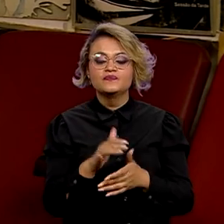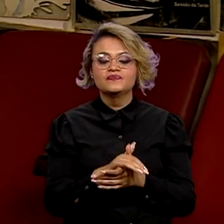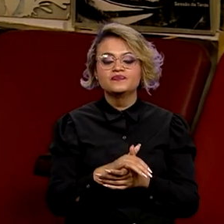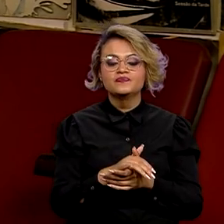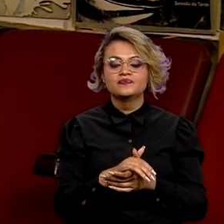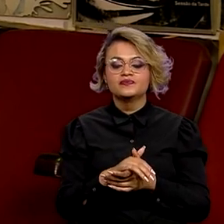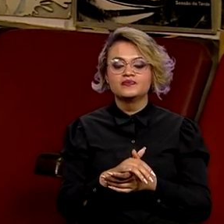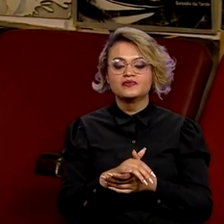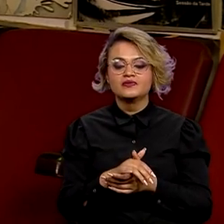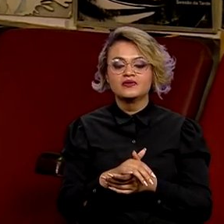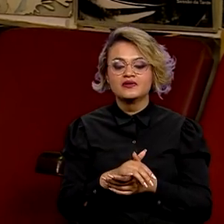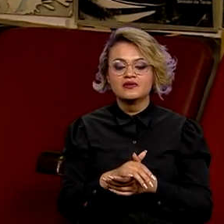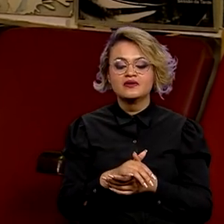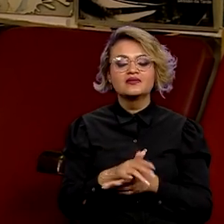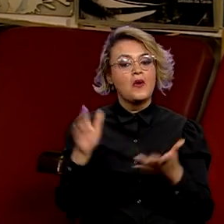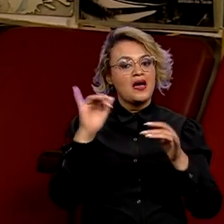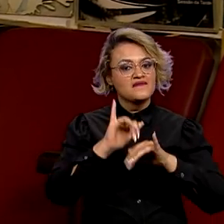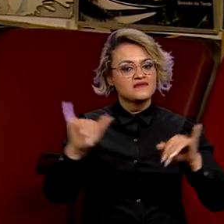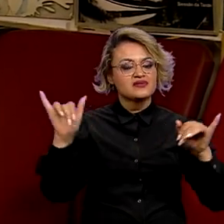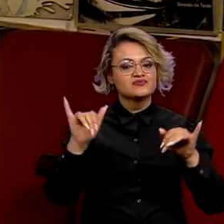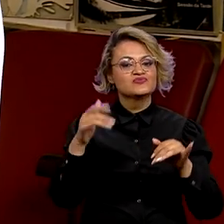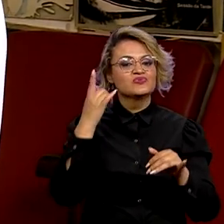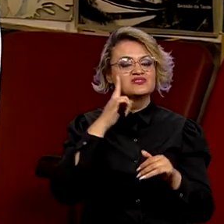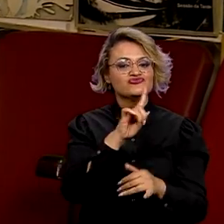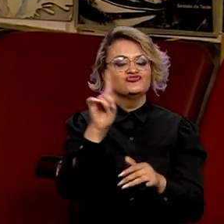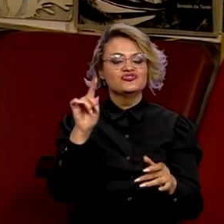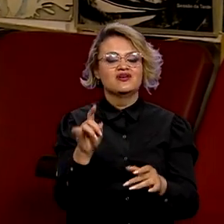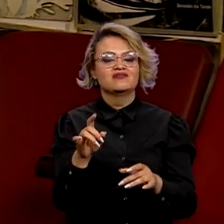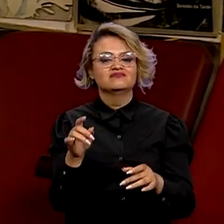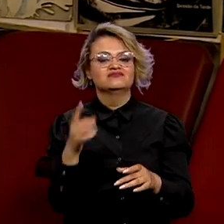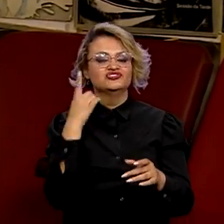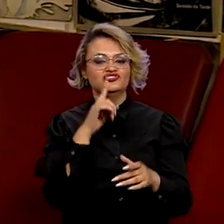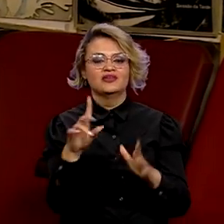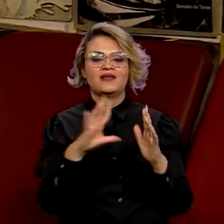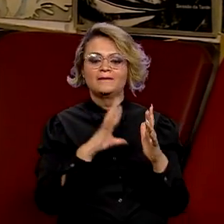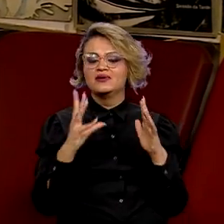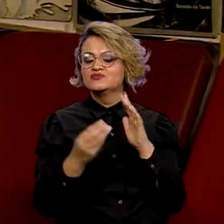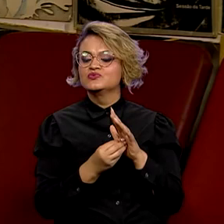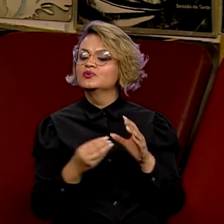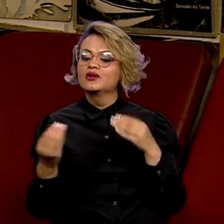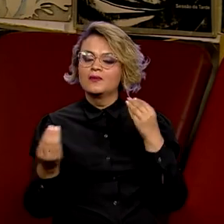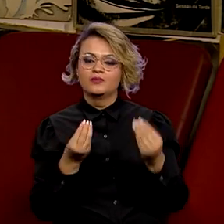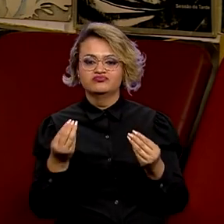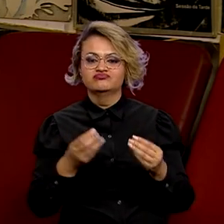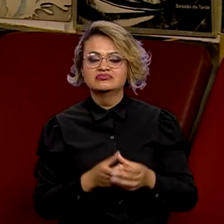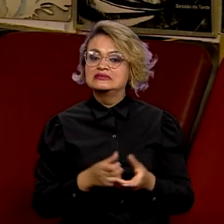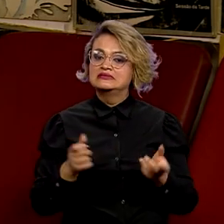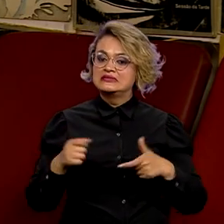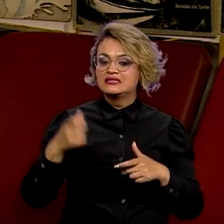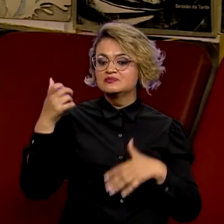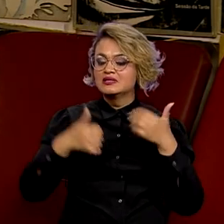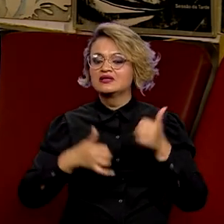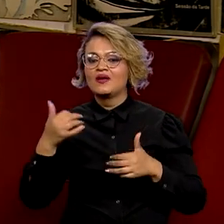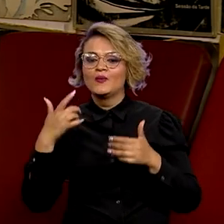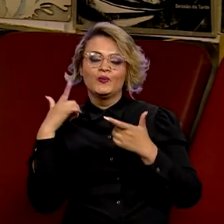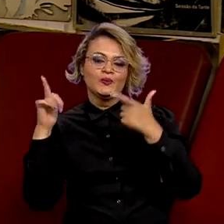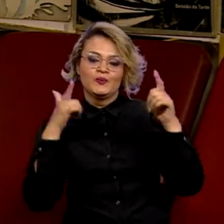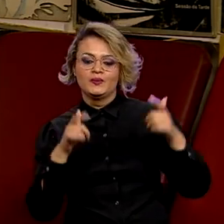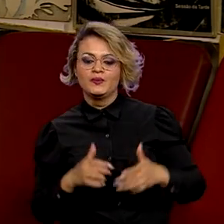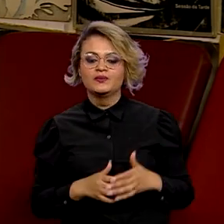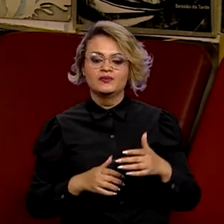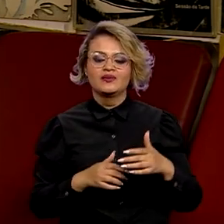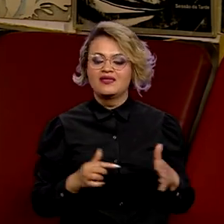senhora desse uma mensagem nesse dia, deixasse uma mensagem nesse dia da Amazônia, se puder adiantar um pouquinho para a